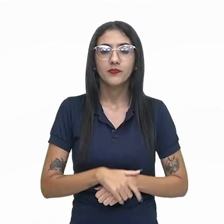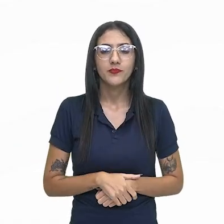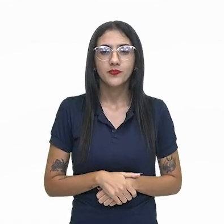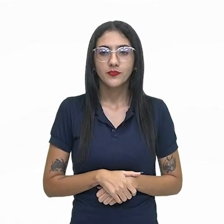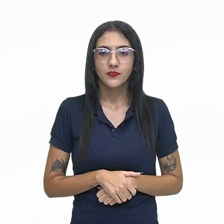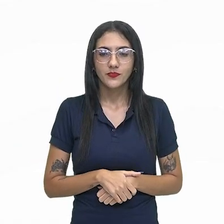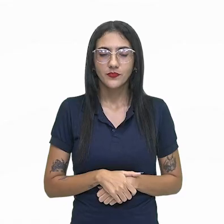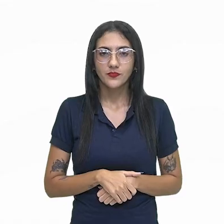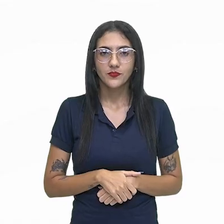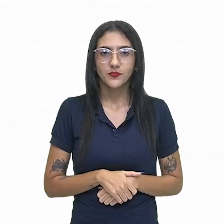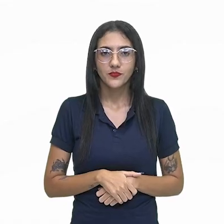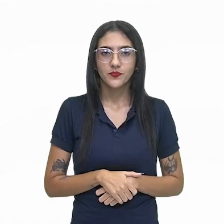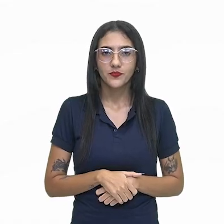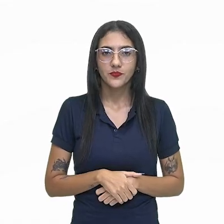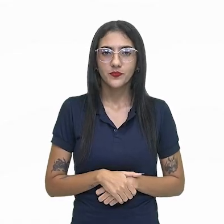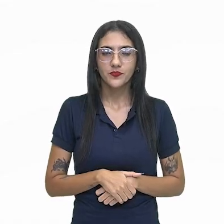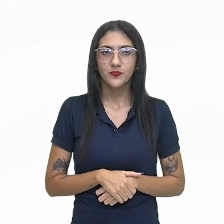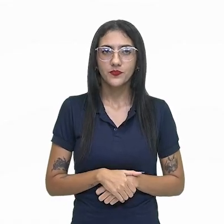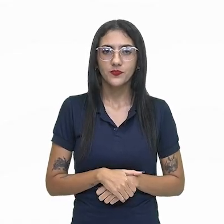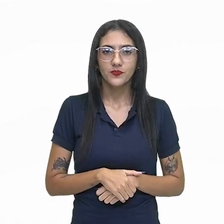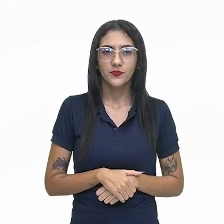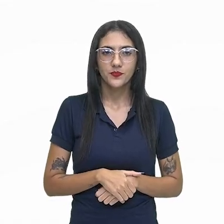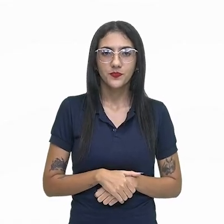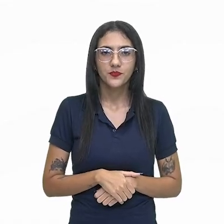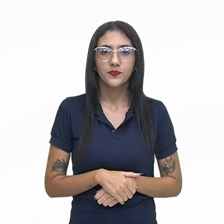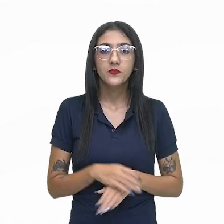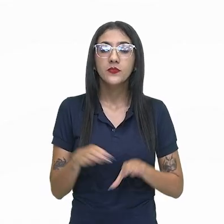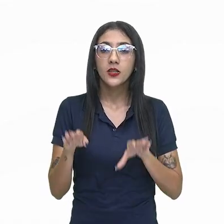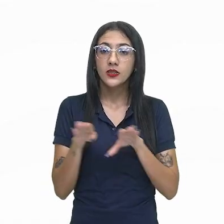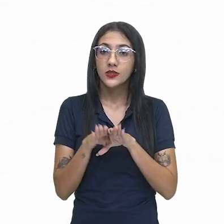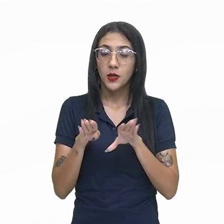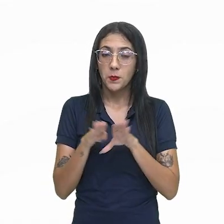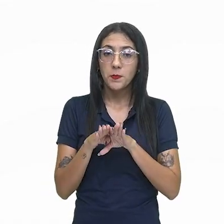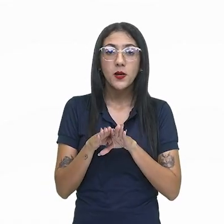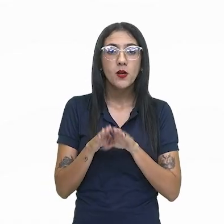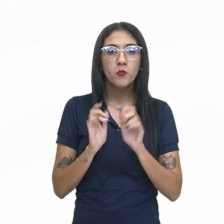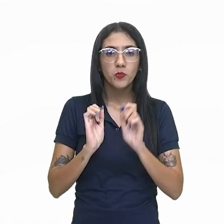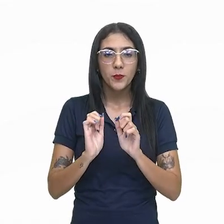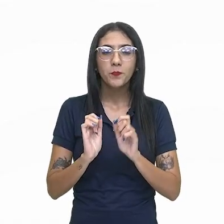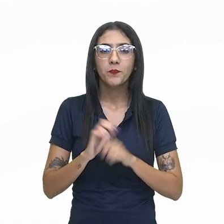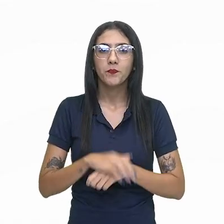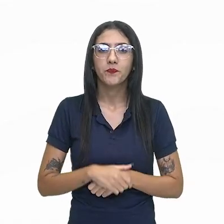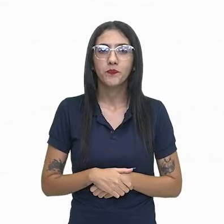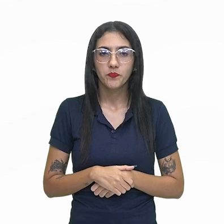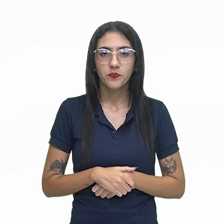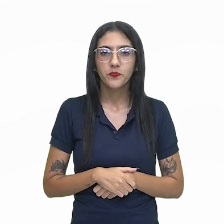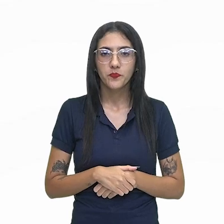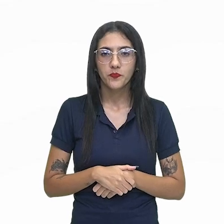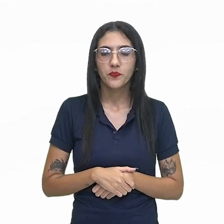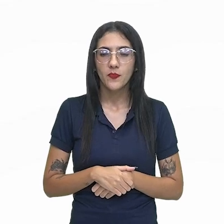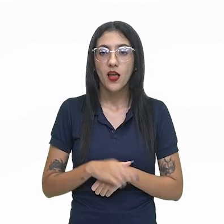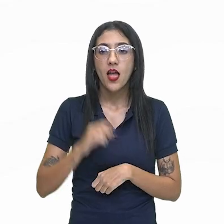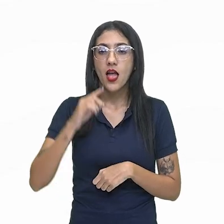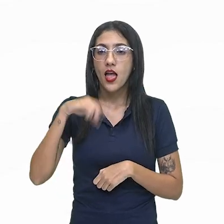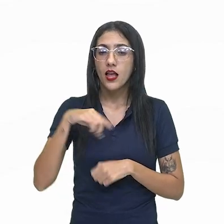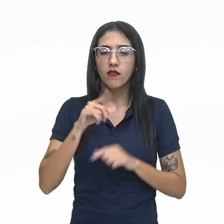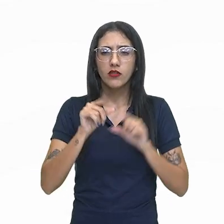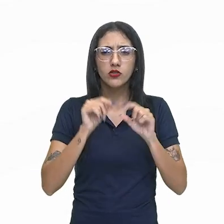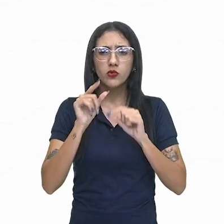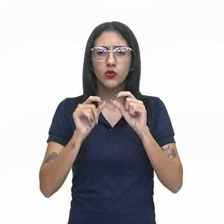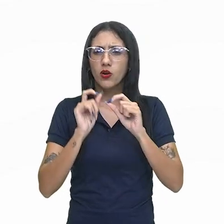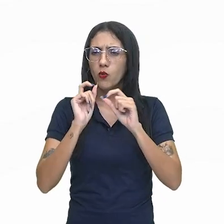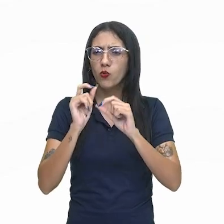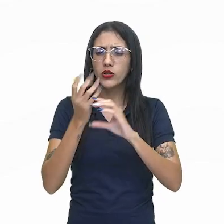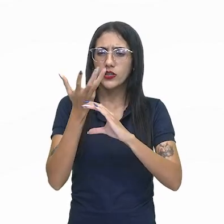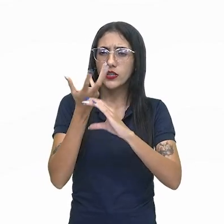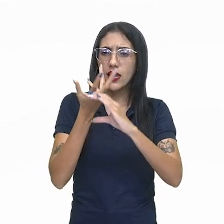E, continuando como uma função da membrana plasmática, nós temos aí a função de selecionar o que entra e